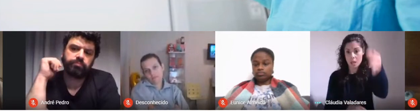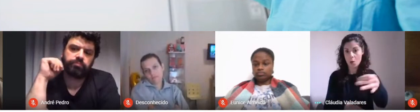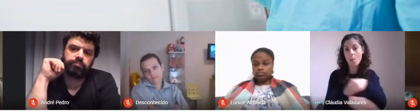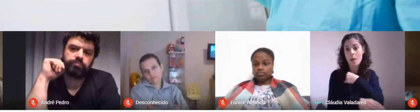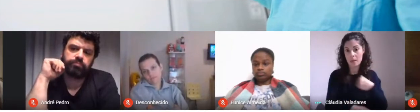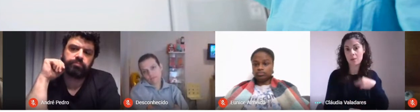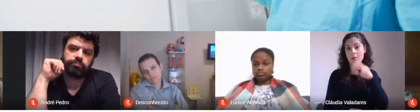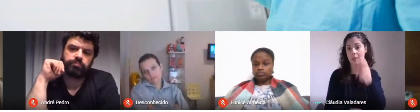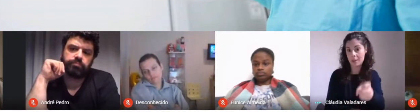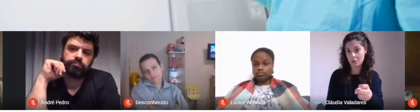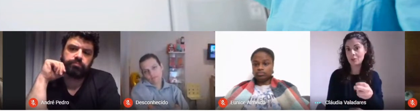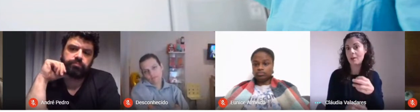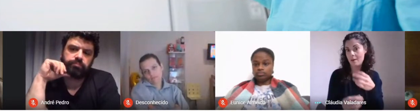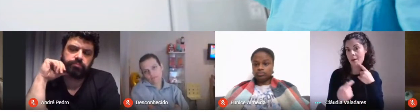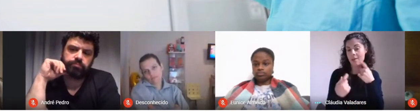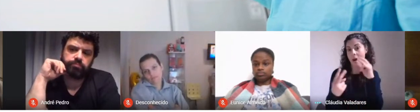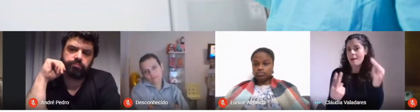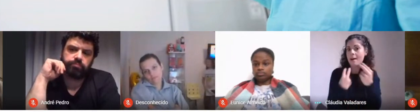e para controlar tudo.